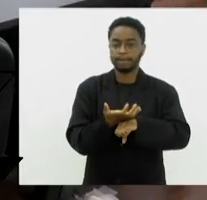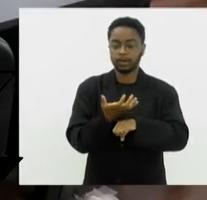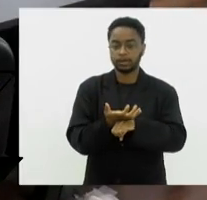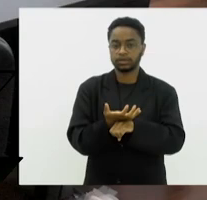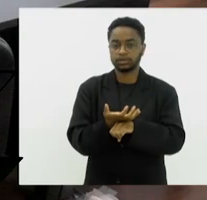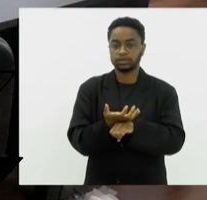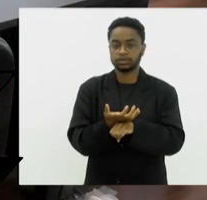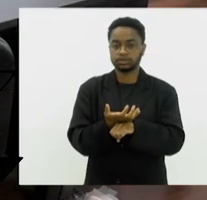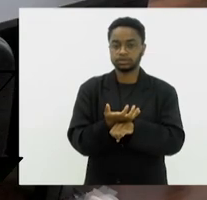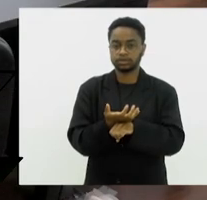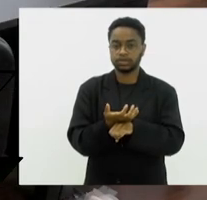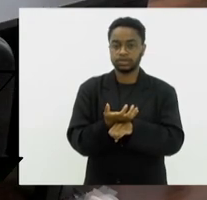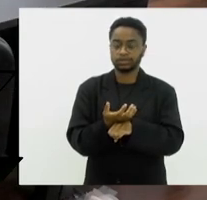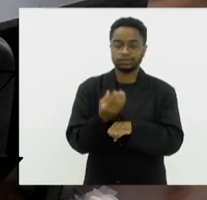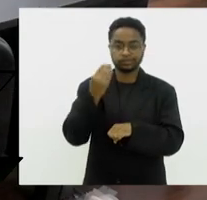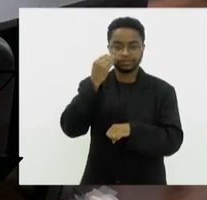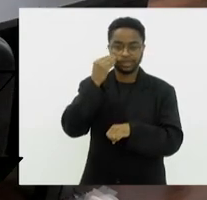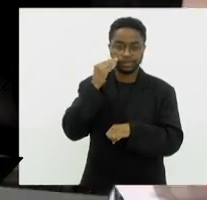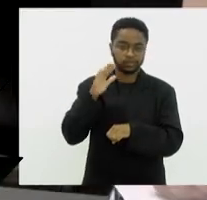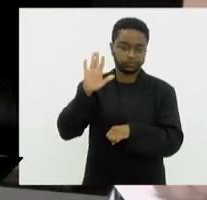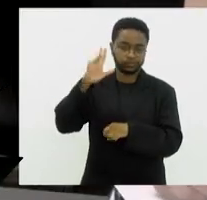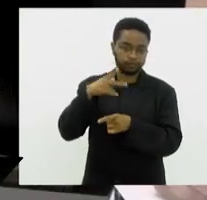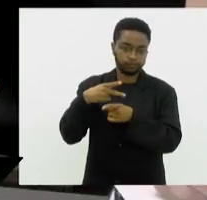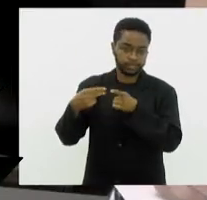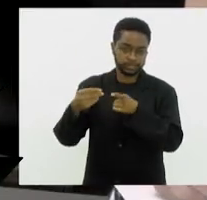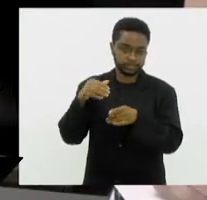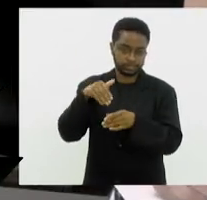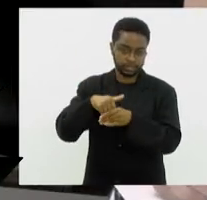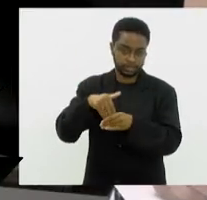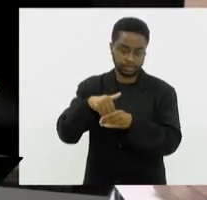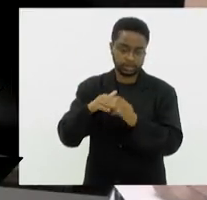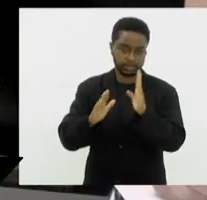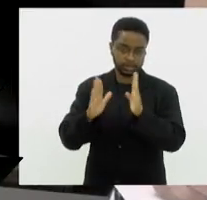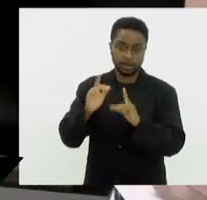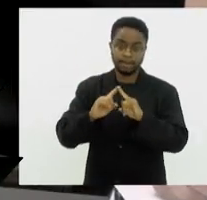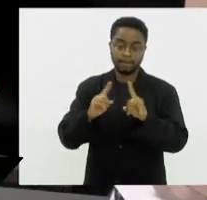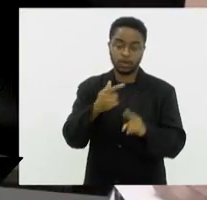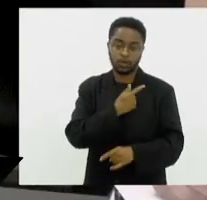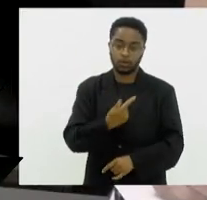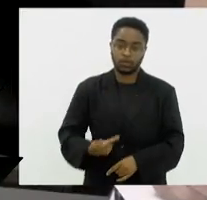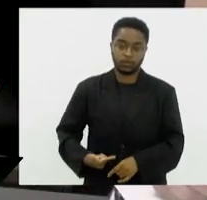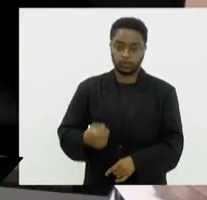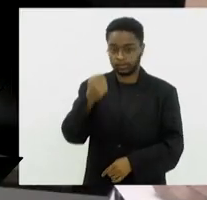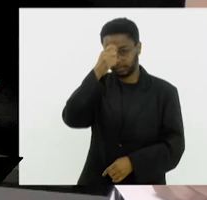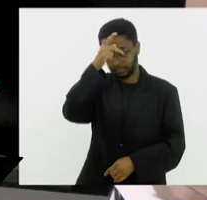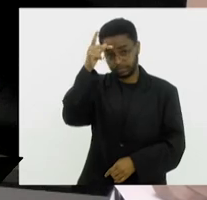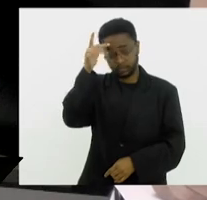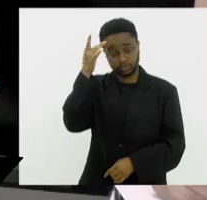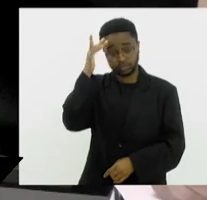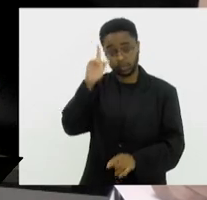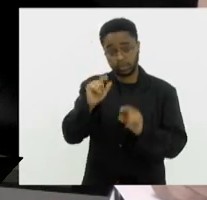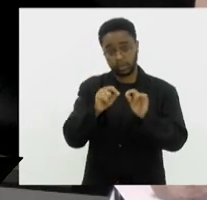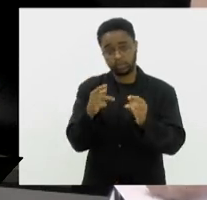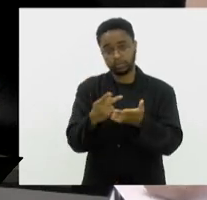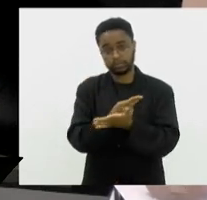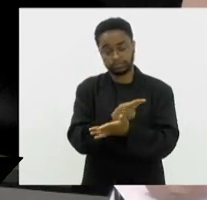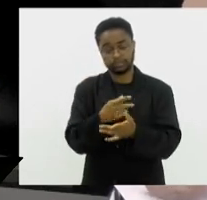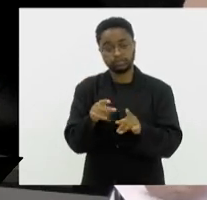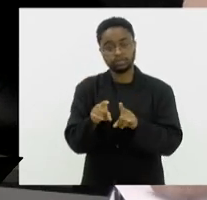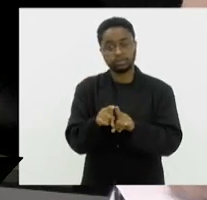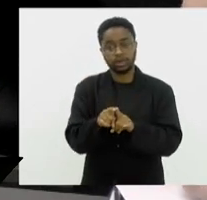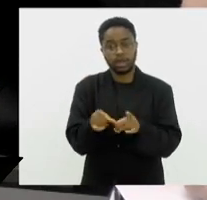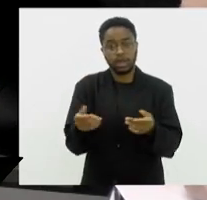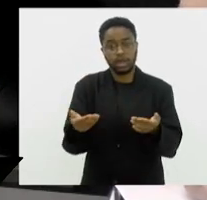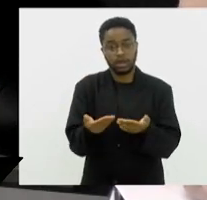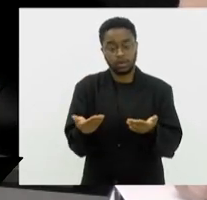totalmente eleitoreira, às vésperas da eleição, sem o governo municipal saber o que estava acontecendo. E agora